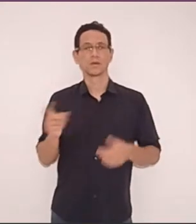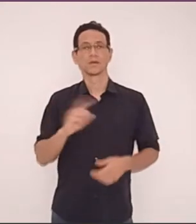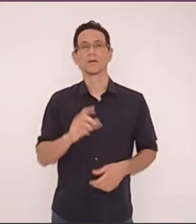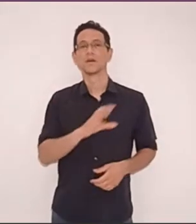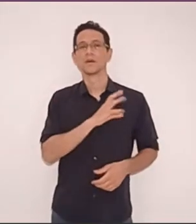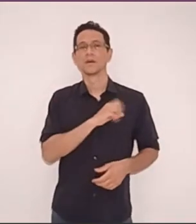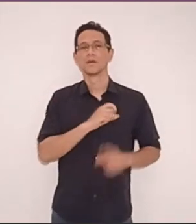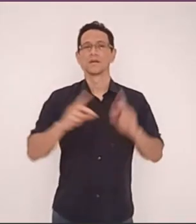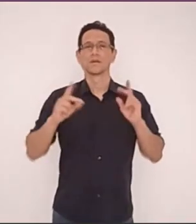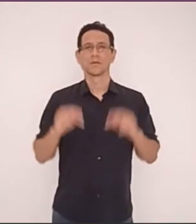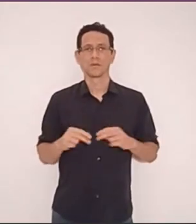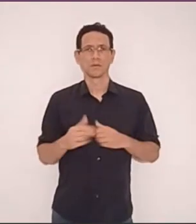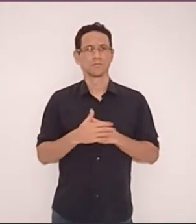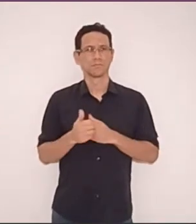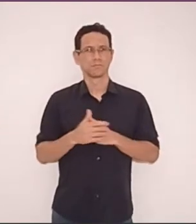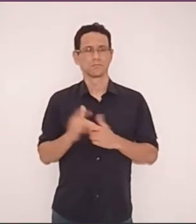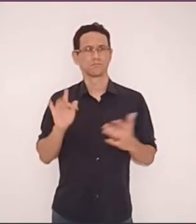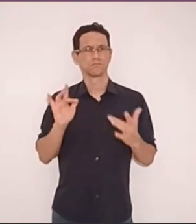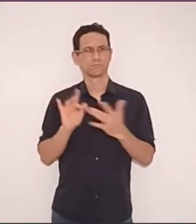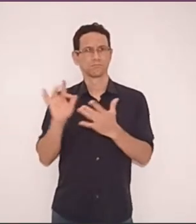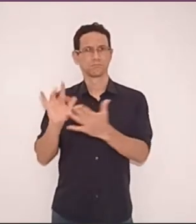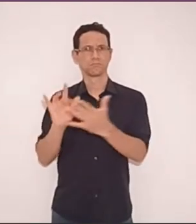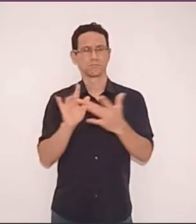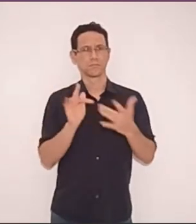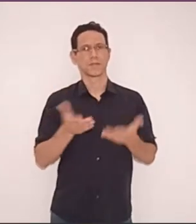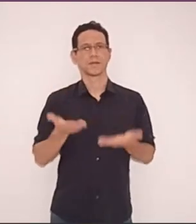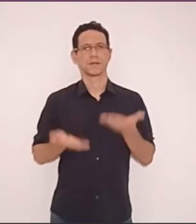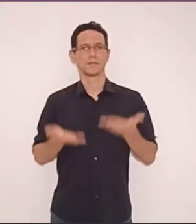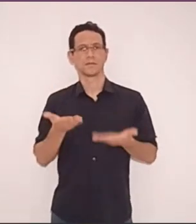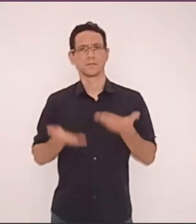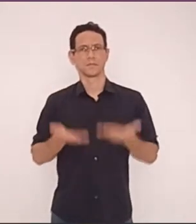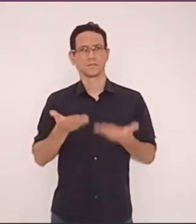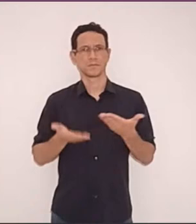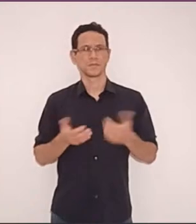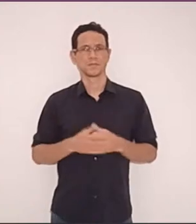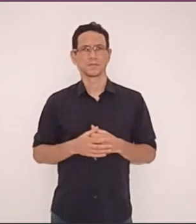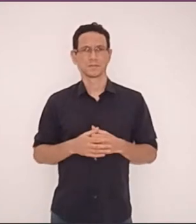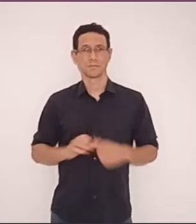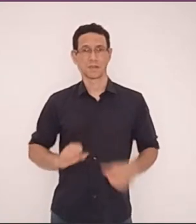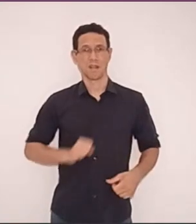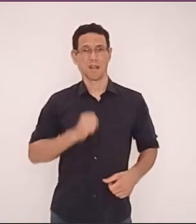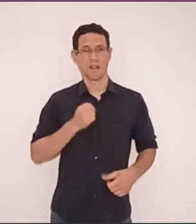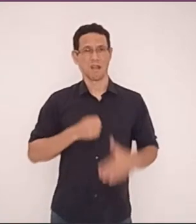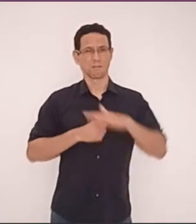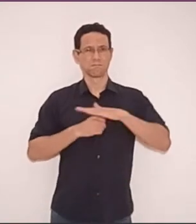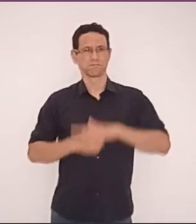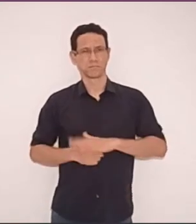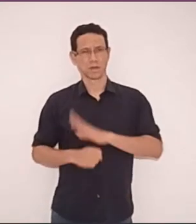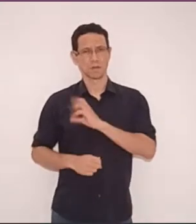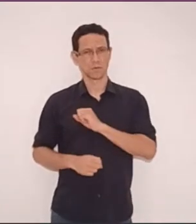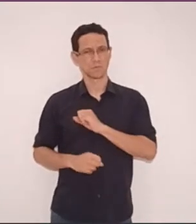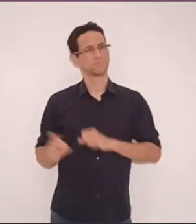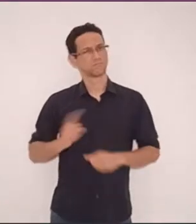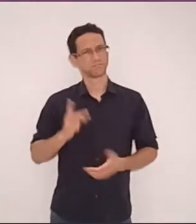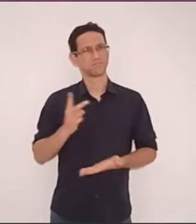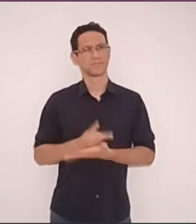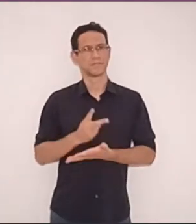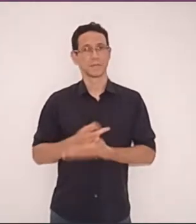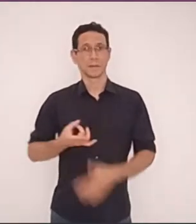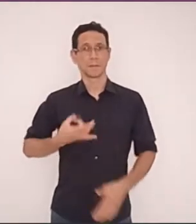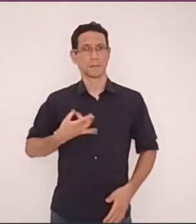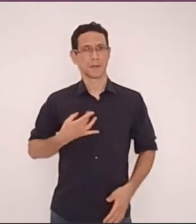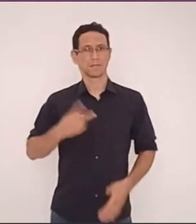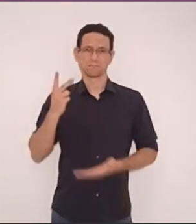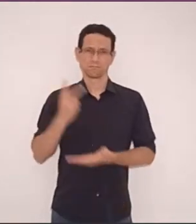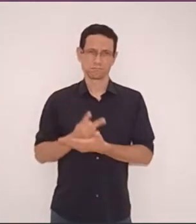amor como uma uma perto de nos equilibra aqui na festa que não acaba com a raiva acaba com medo mas eu afeto